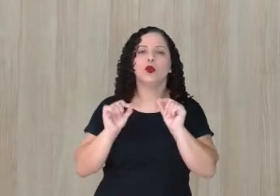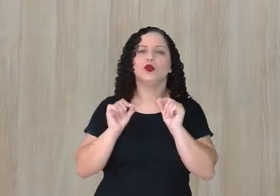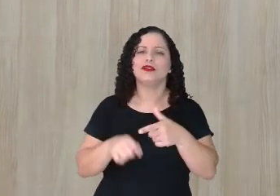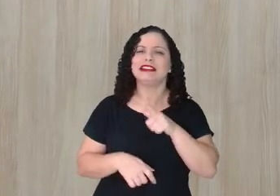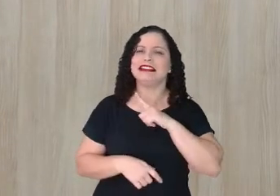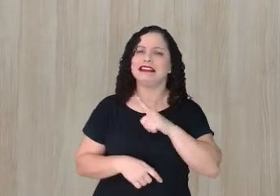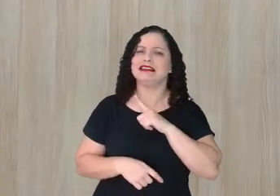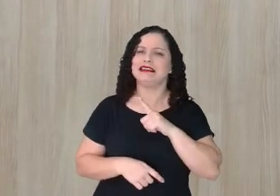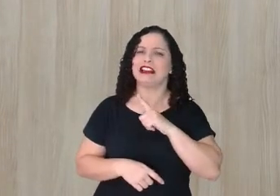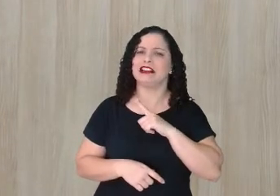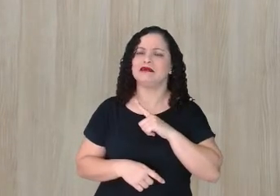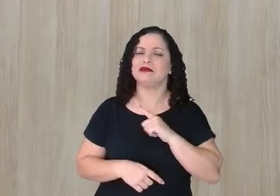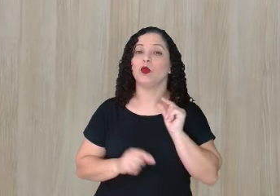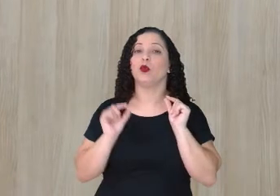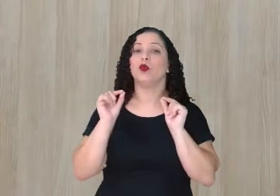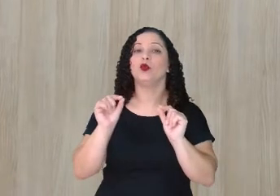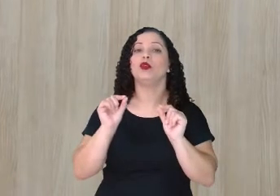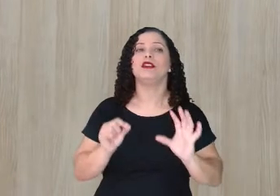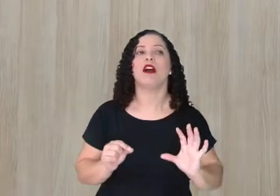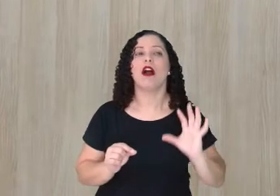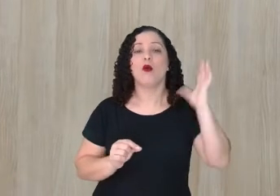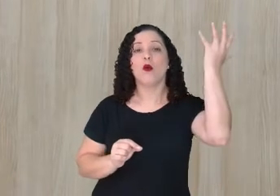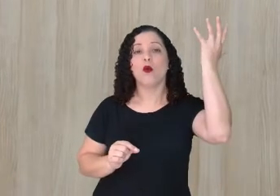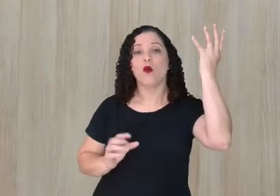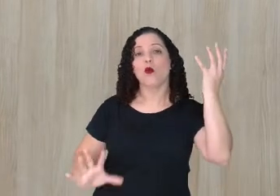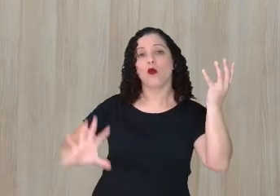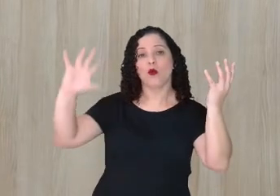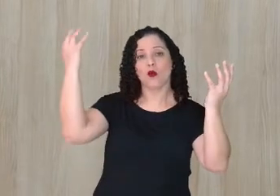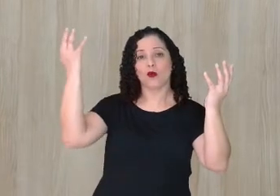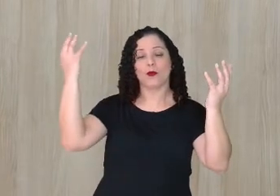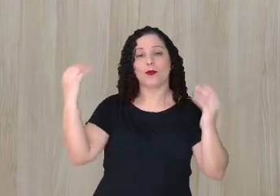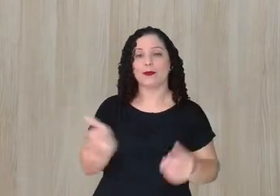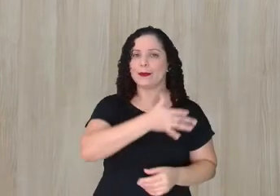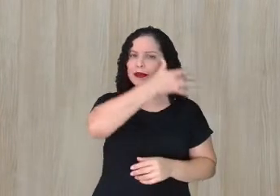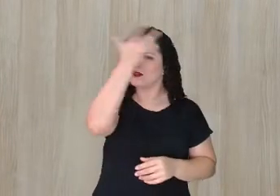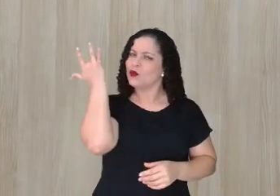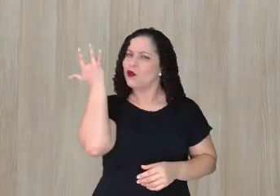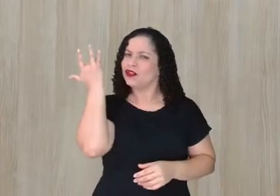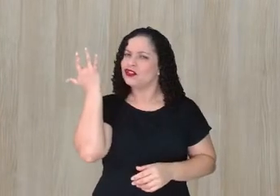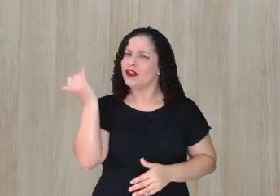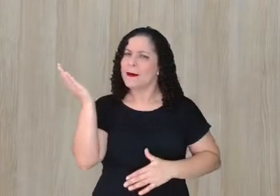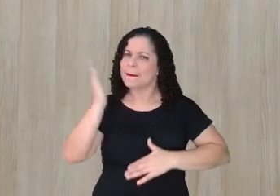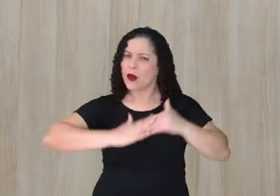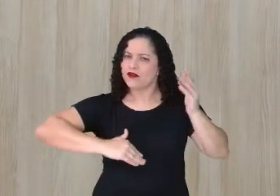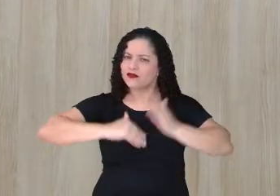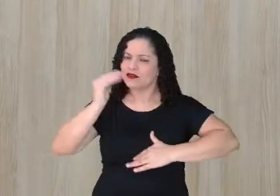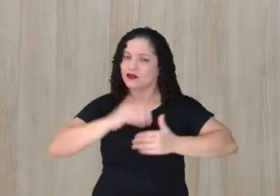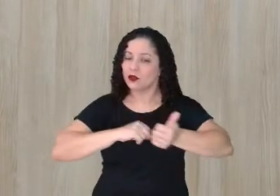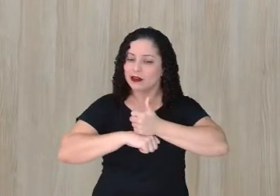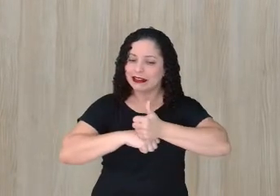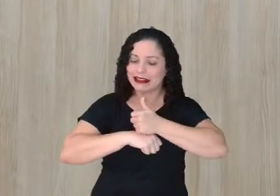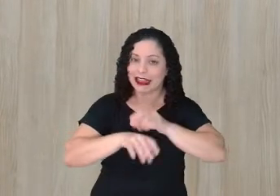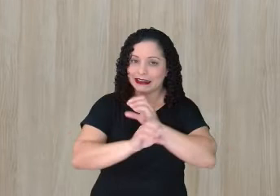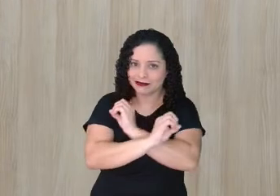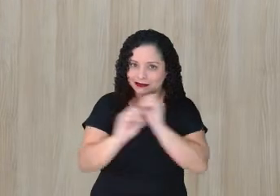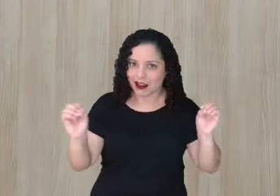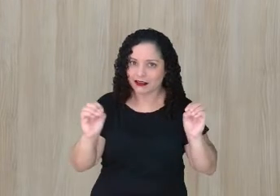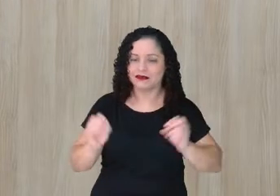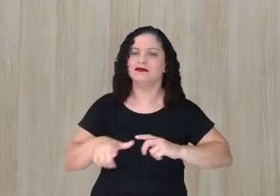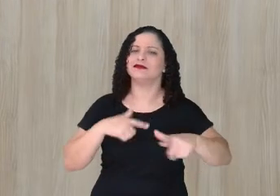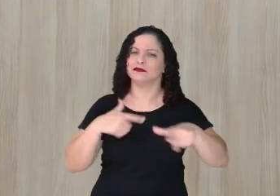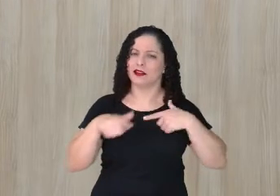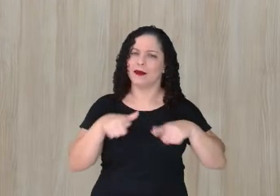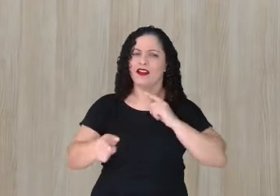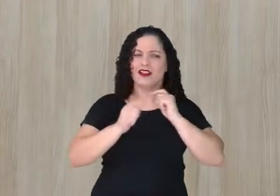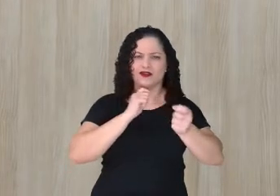existindo algumas situações onde pessoas que não eram profissionais da área estavam fazendo